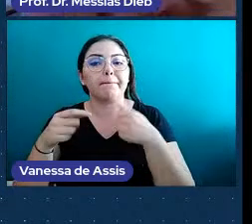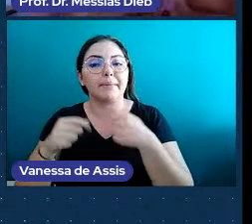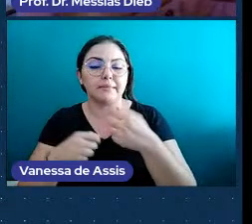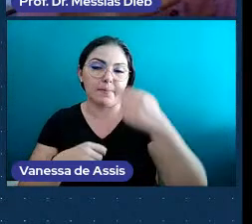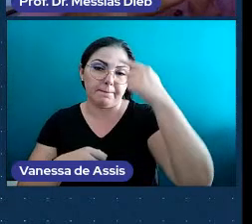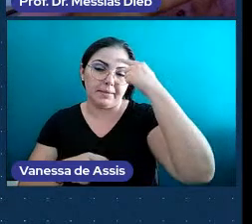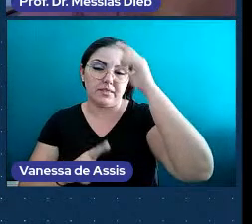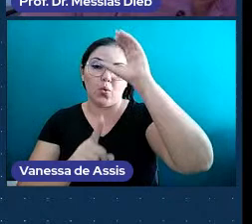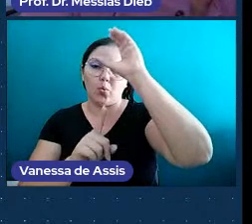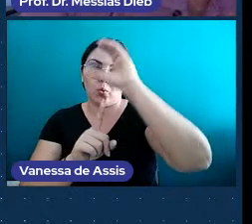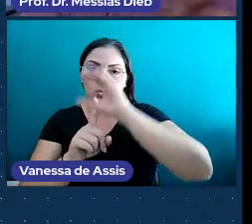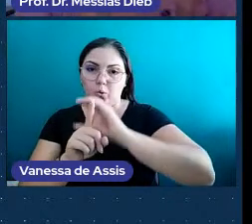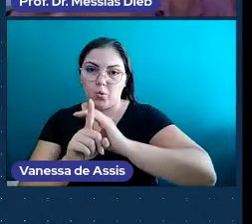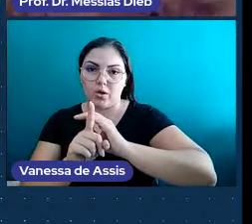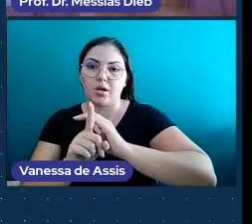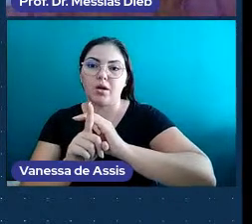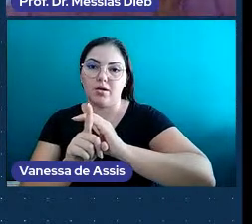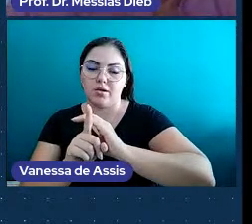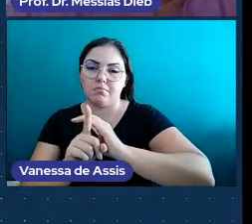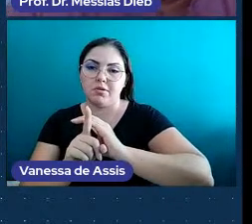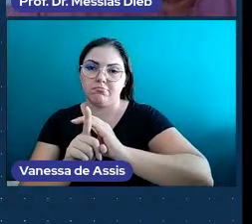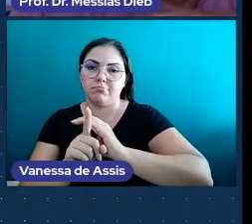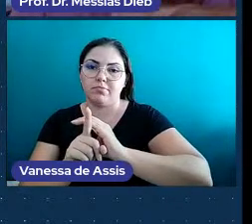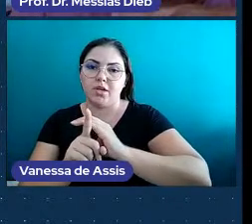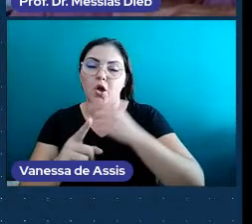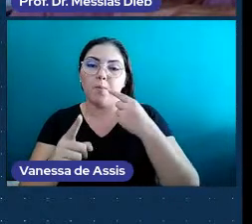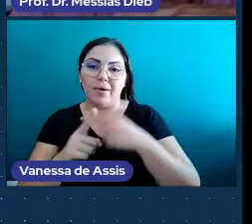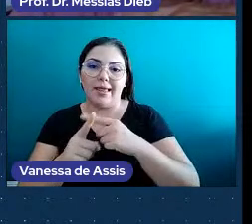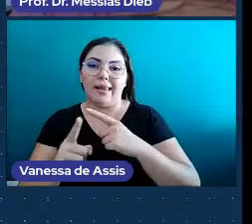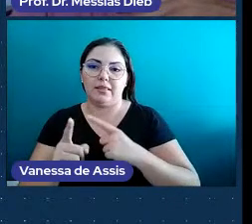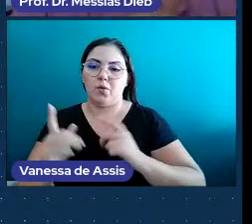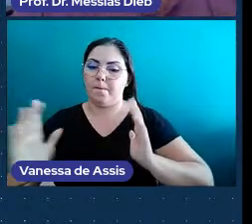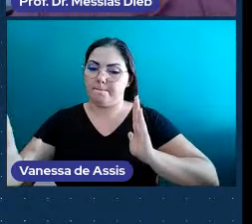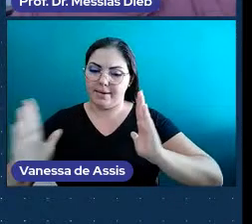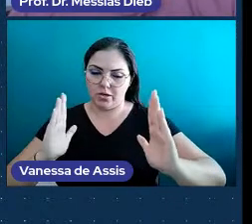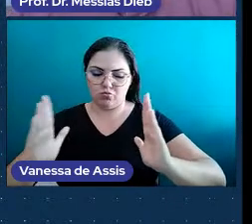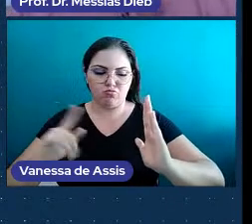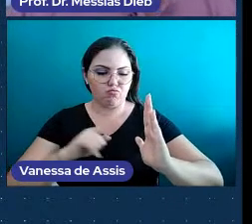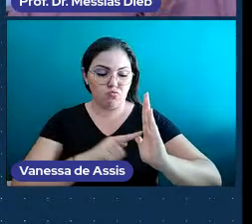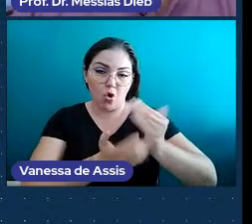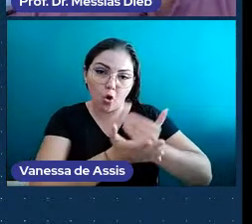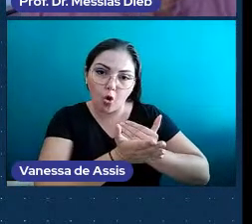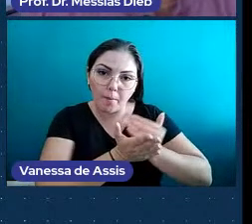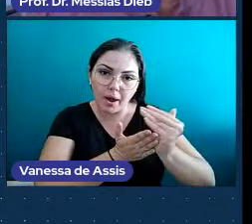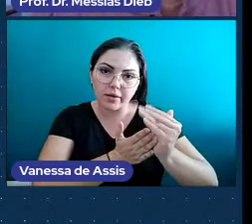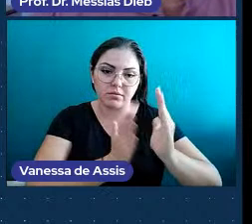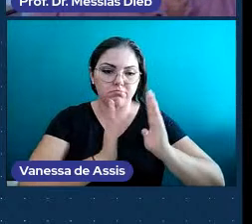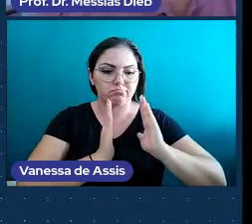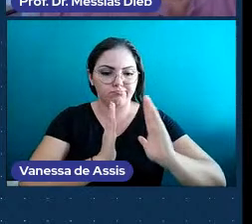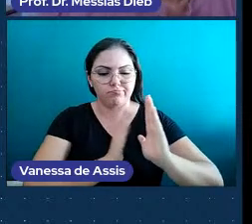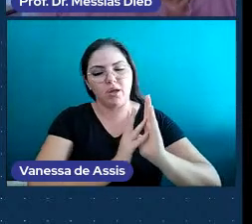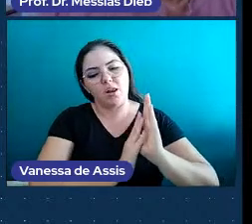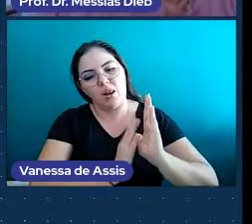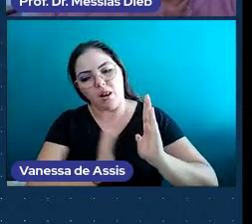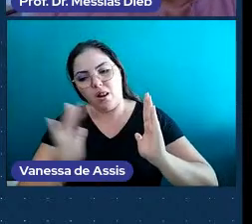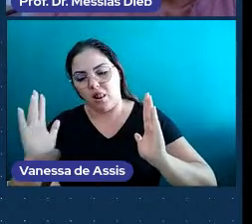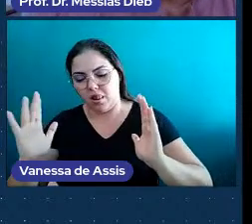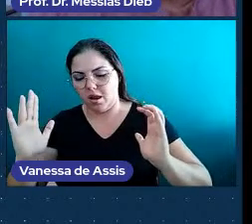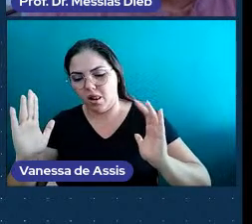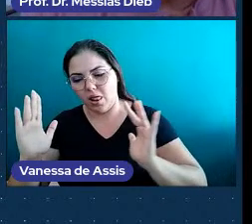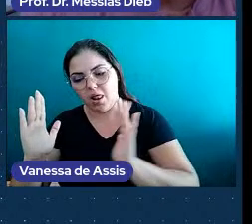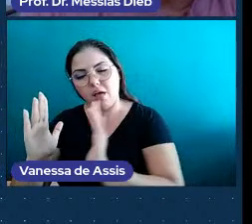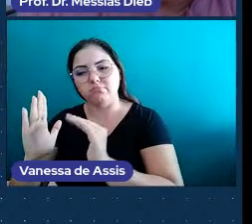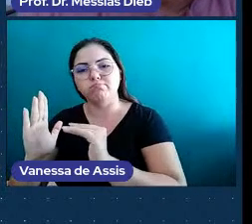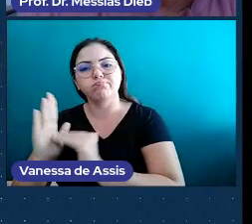pesquisa tem tempo para começar e tempo para terminar, né? E as referências não